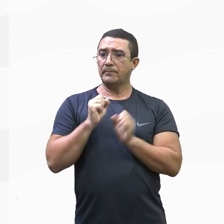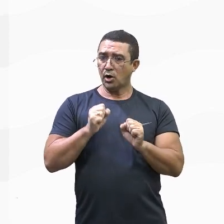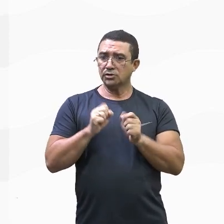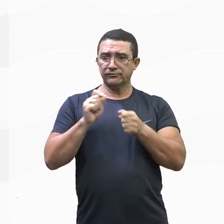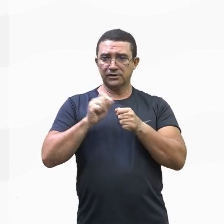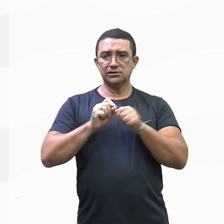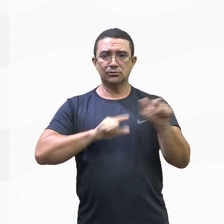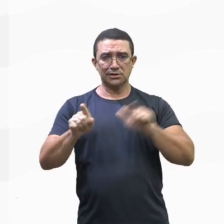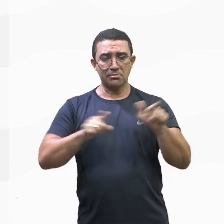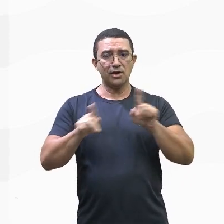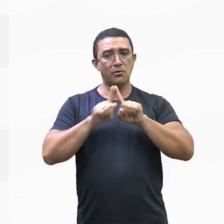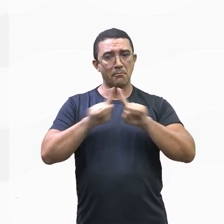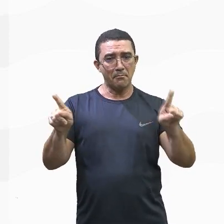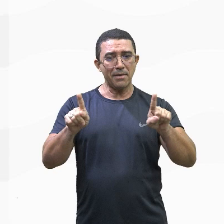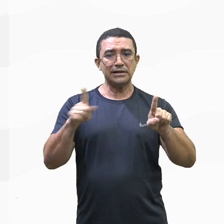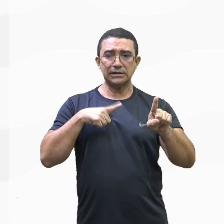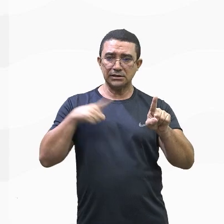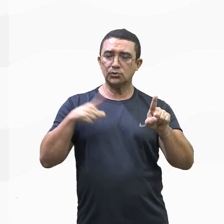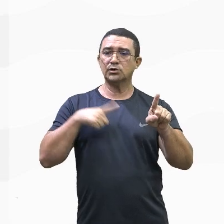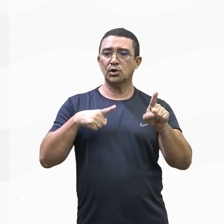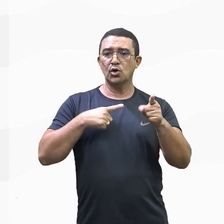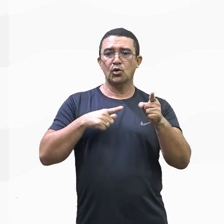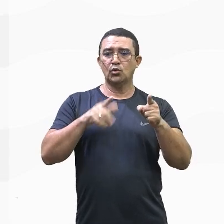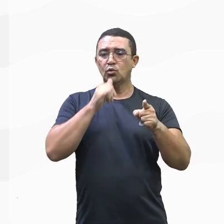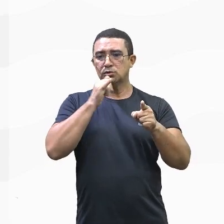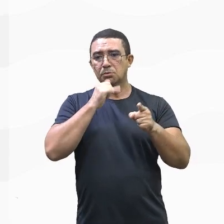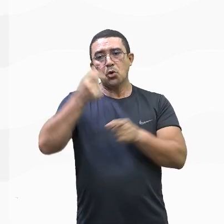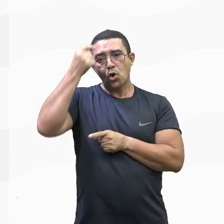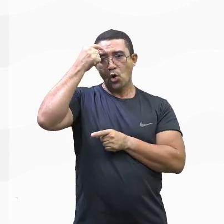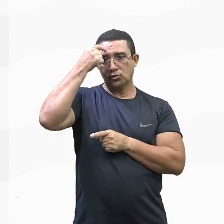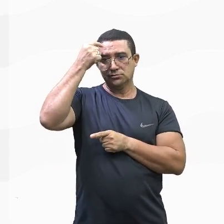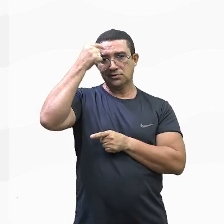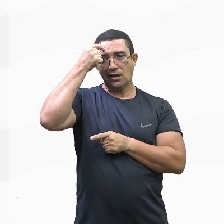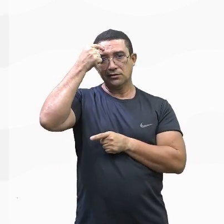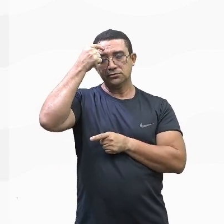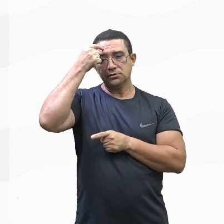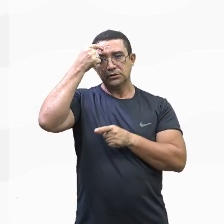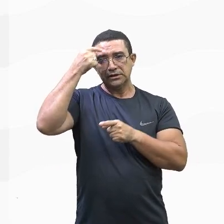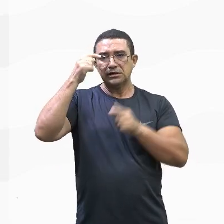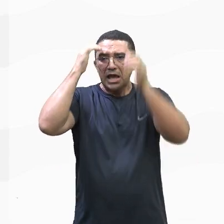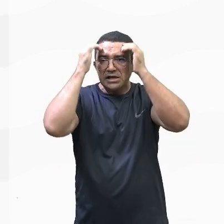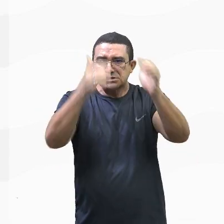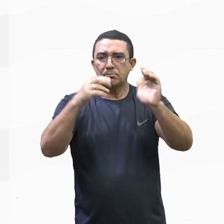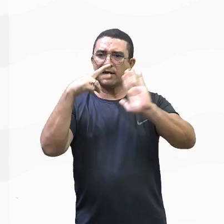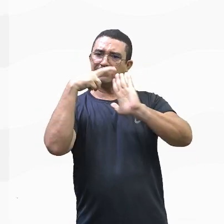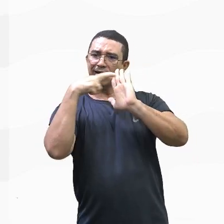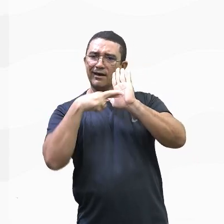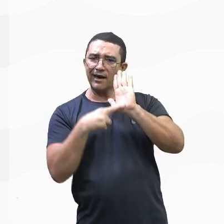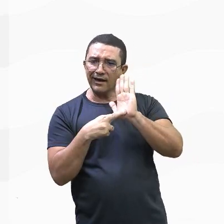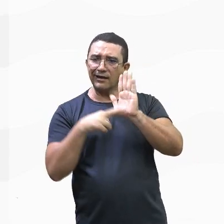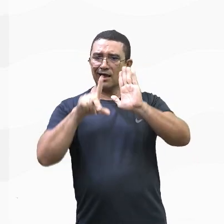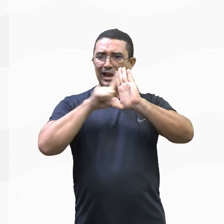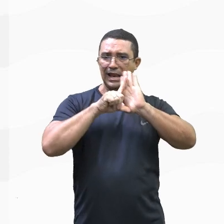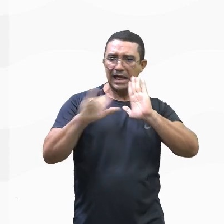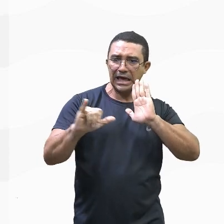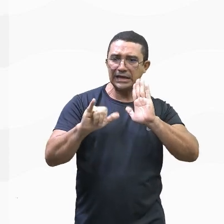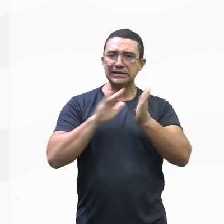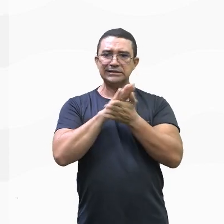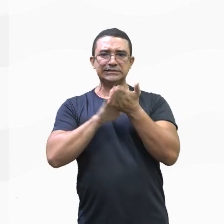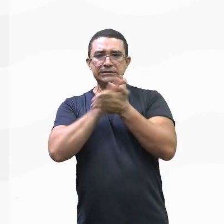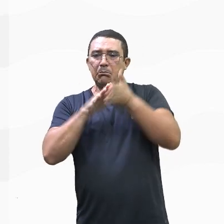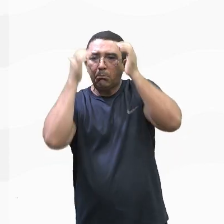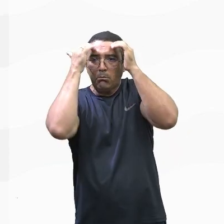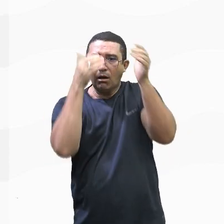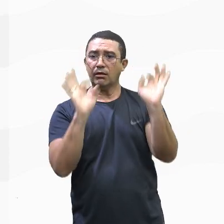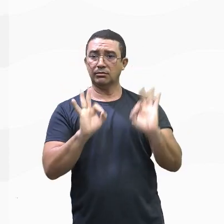trabalho, exercer essa atividade de uma maneira errônea, né, sem respeitar... Sem uma regulamentação, né? Sem